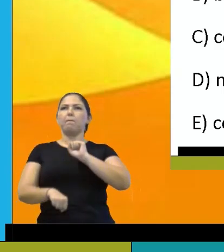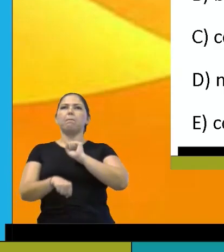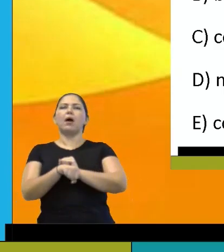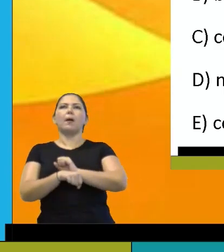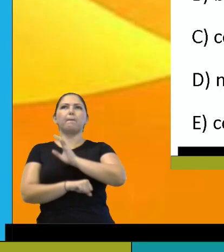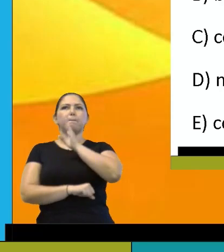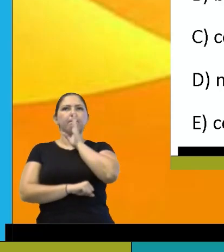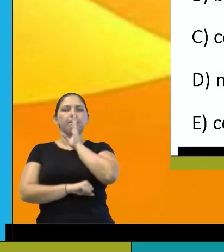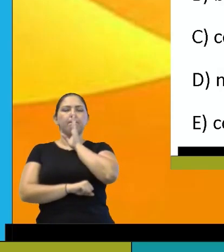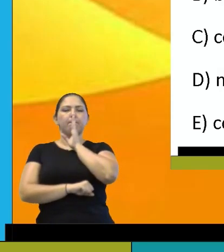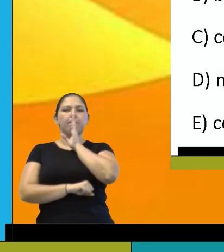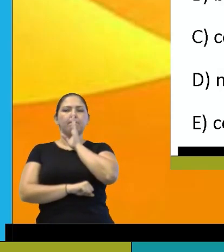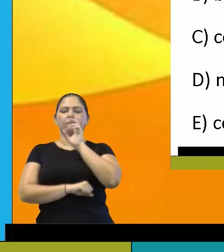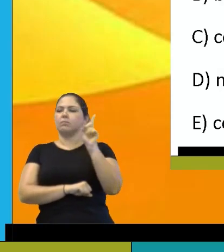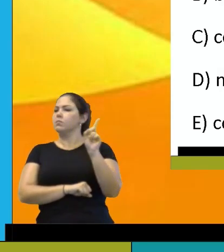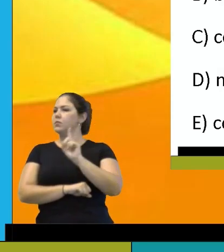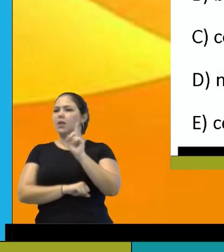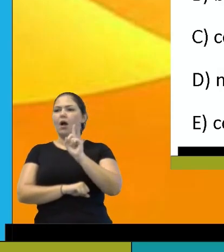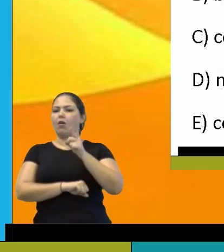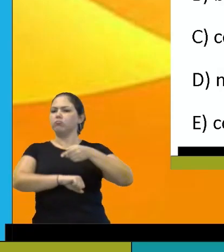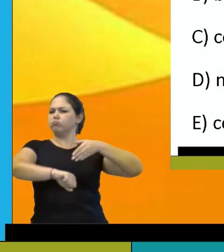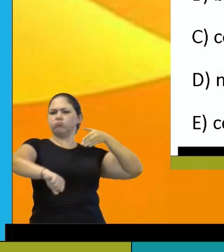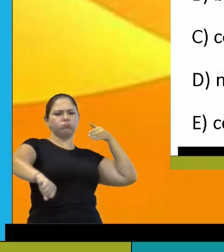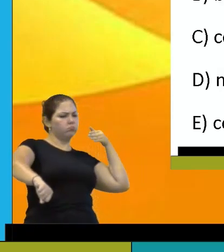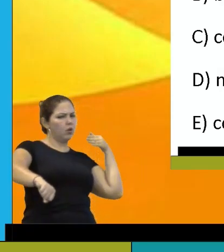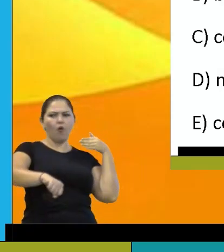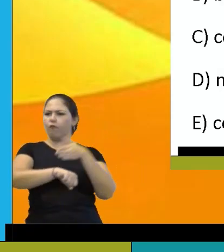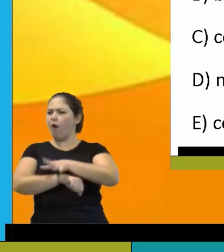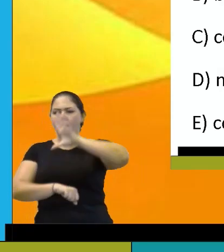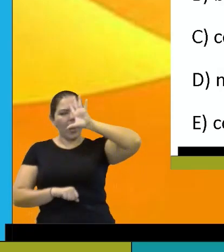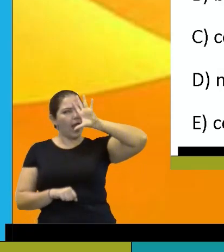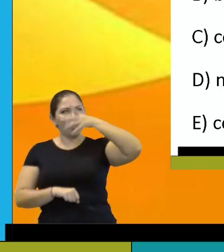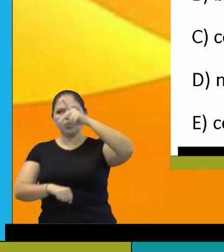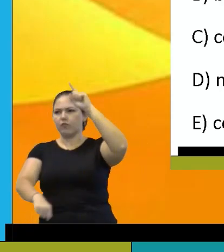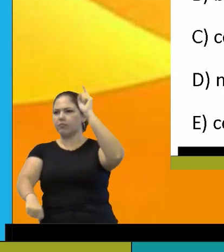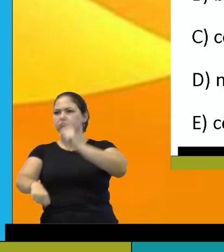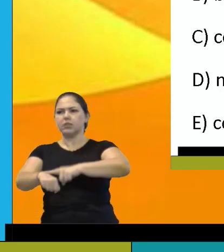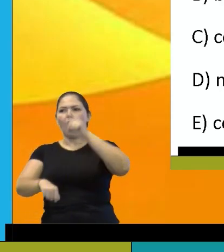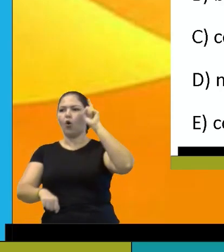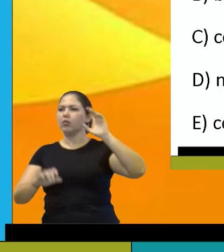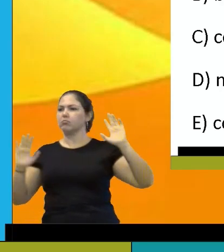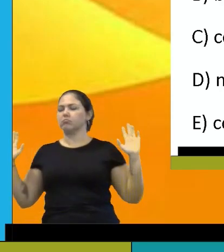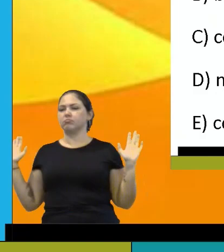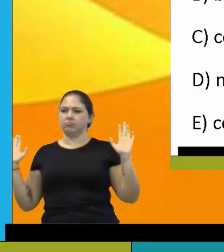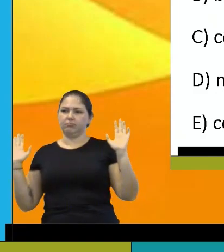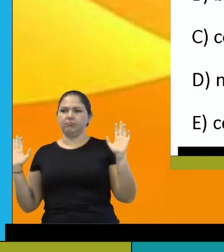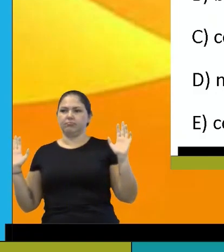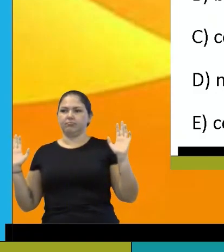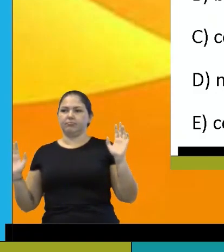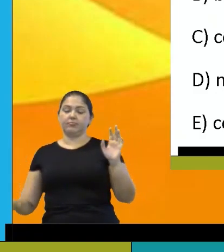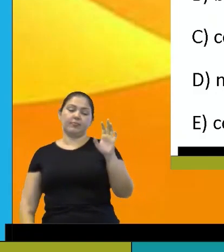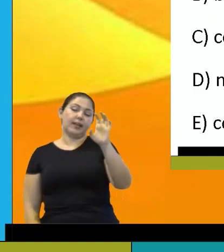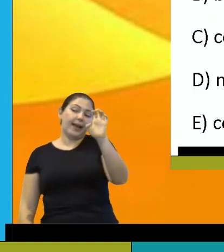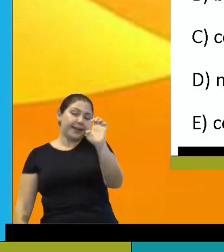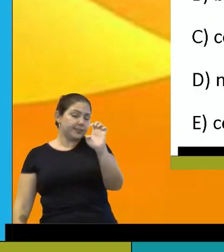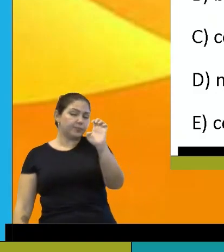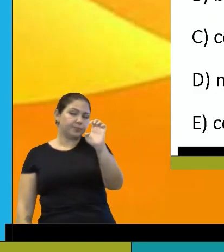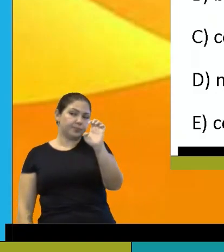de neutralidade, não. Maquiavel defendia ação incisiva. O item é, por